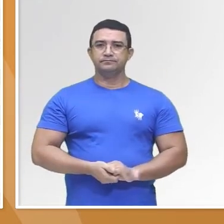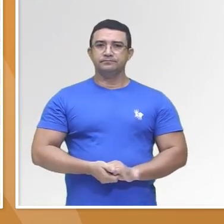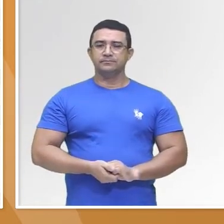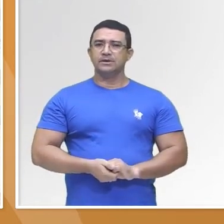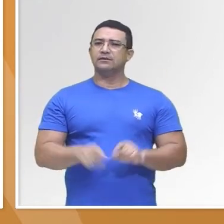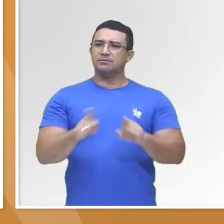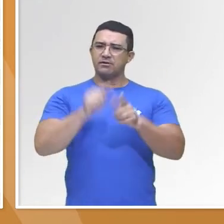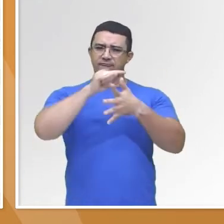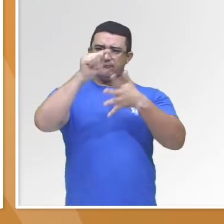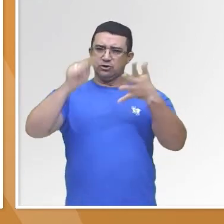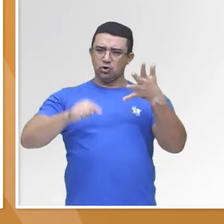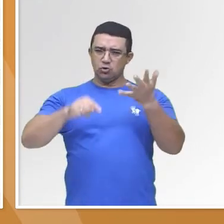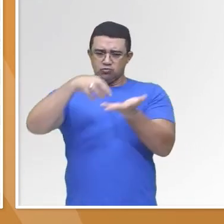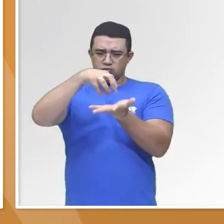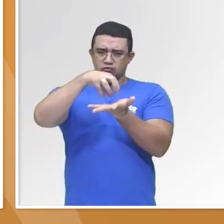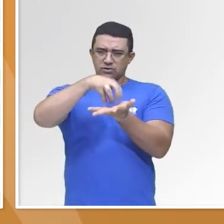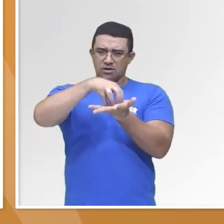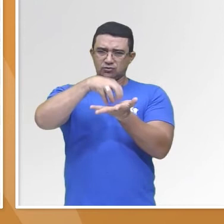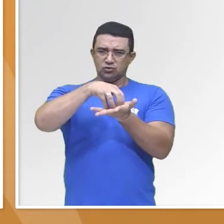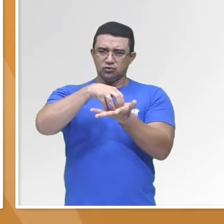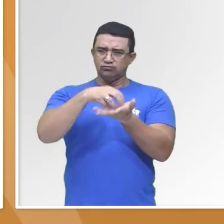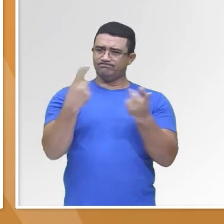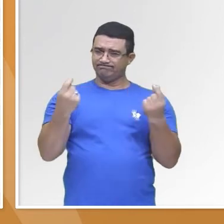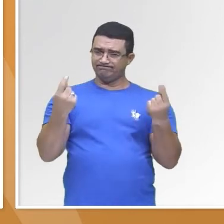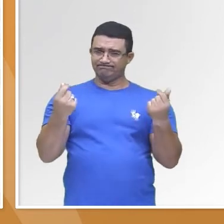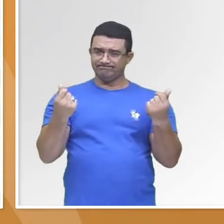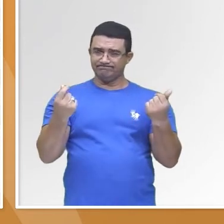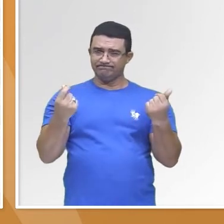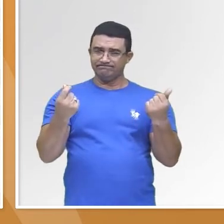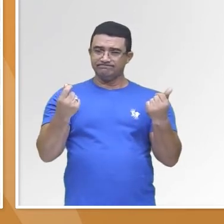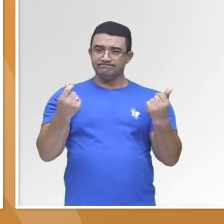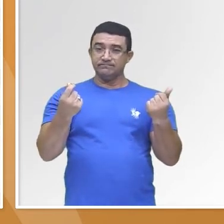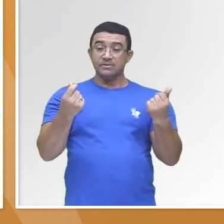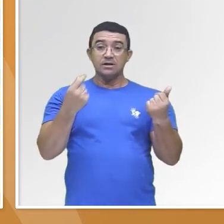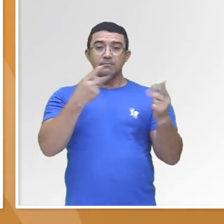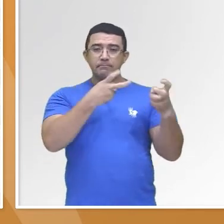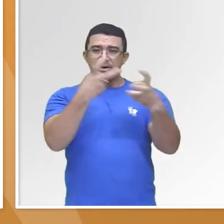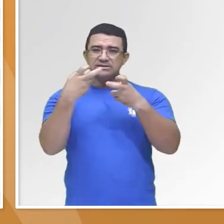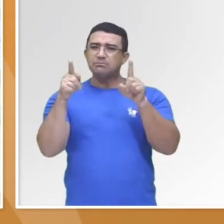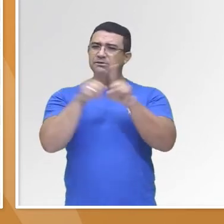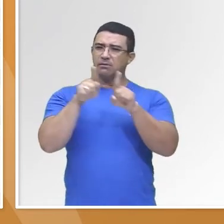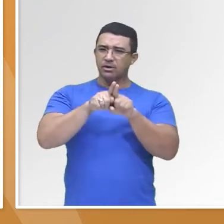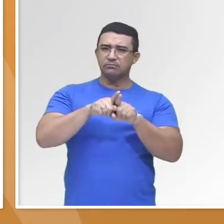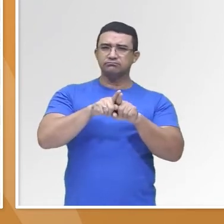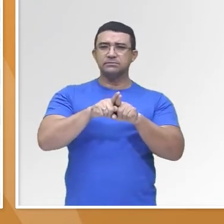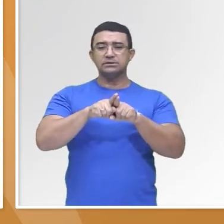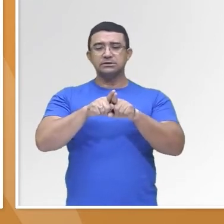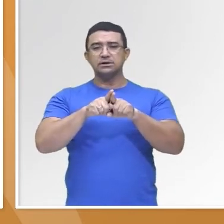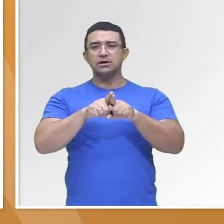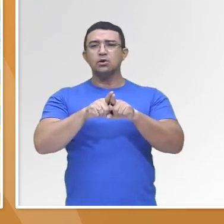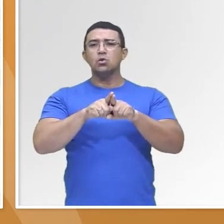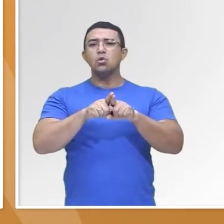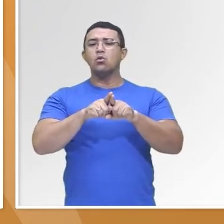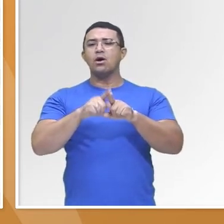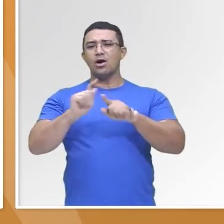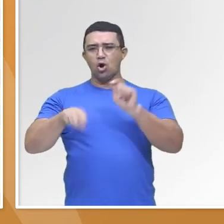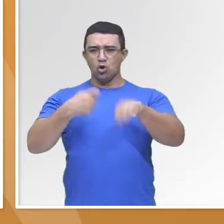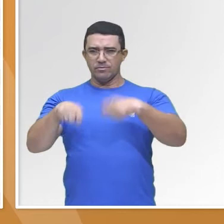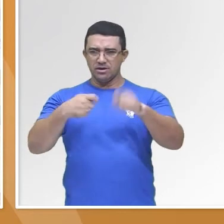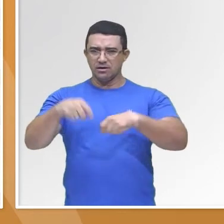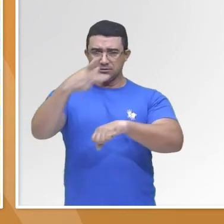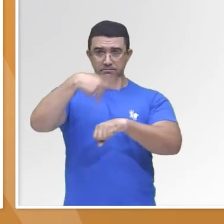fatores de concentração de renda, tá, nós vamos verificar que a situação dos países, a situação econômica dos